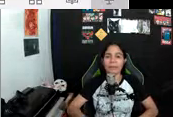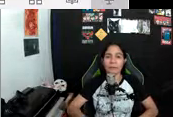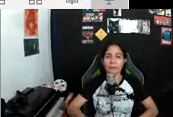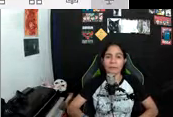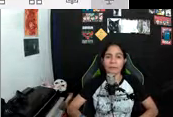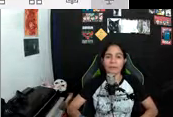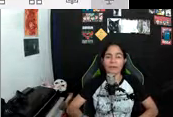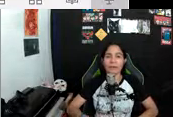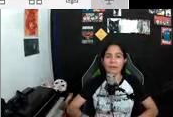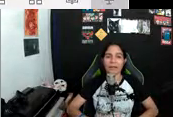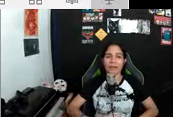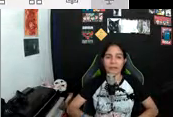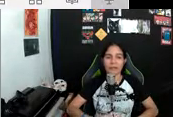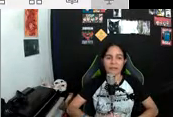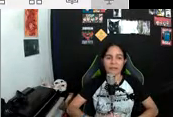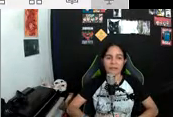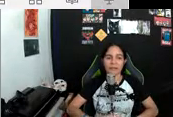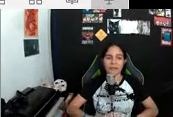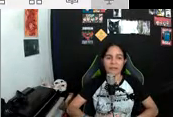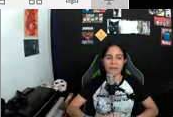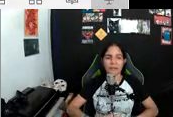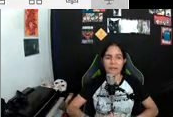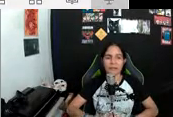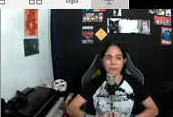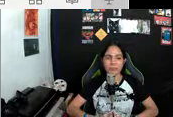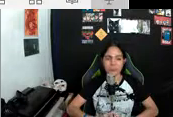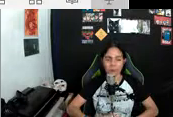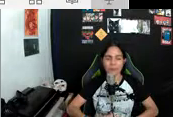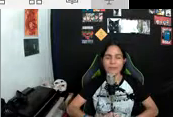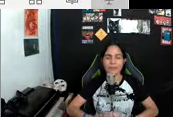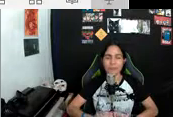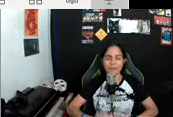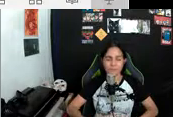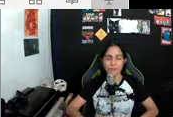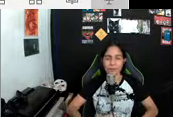Então, o exercício profissional da enfermagem, né, a gente tem a Lei